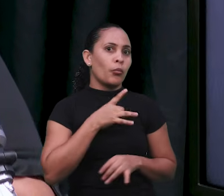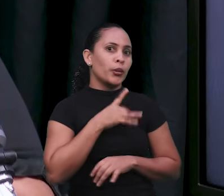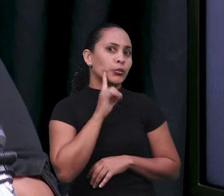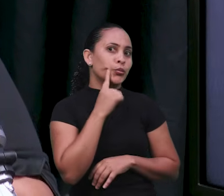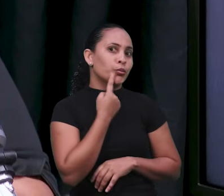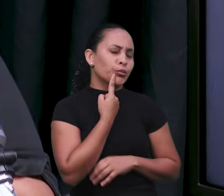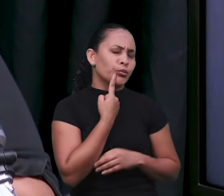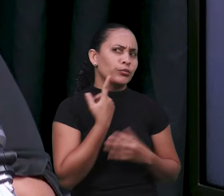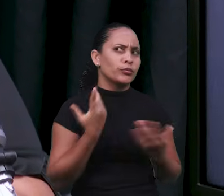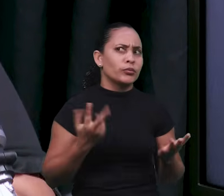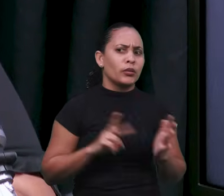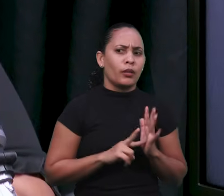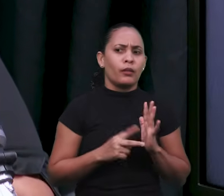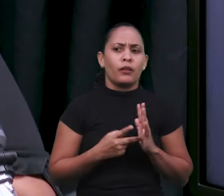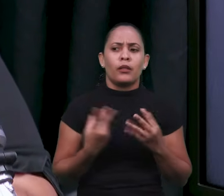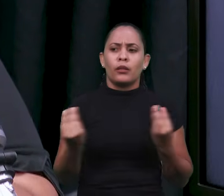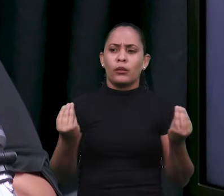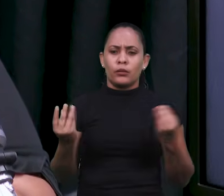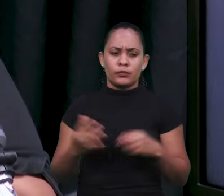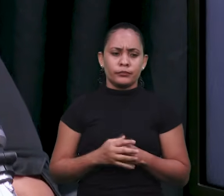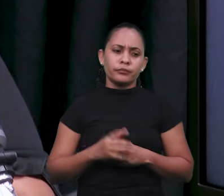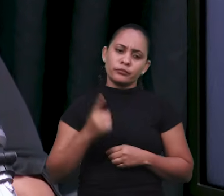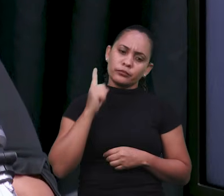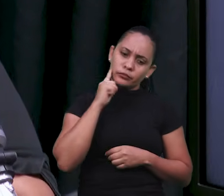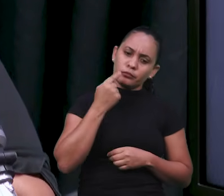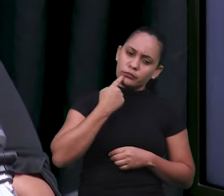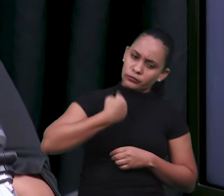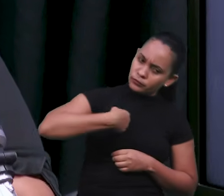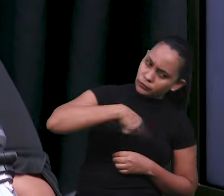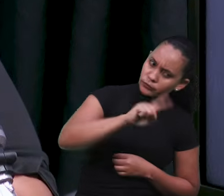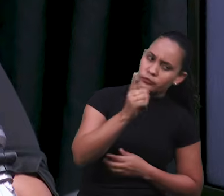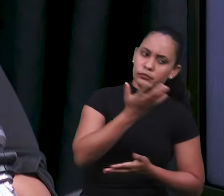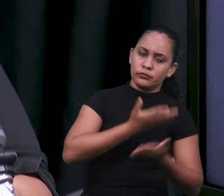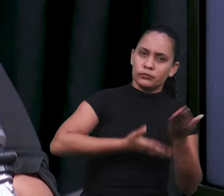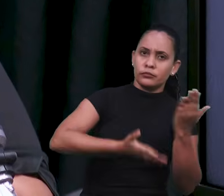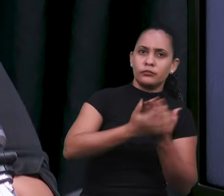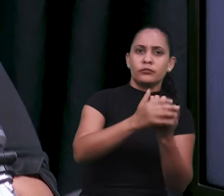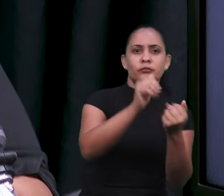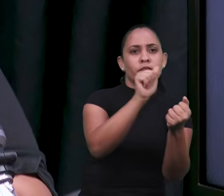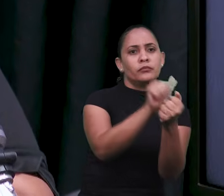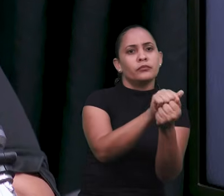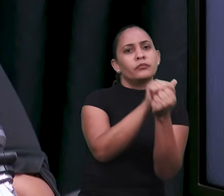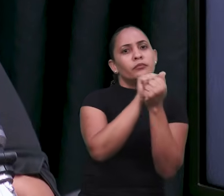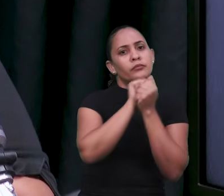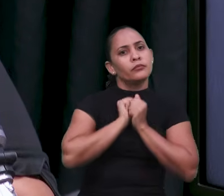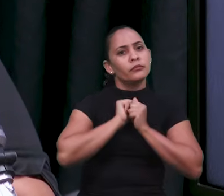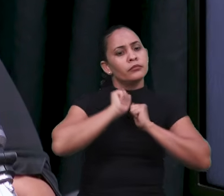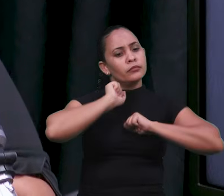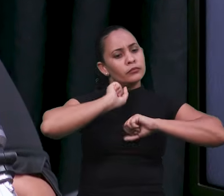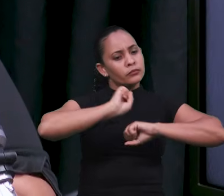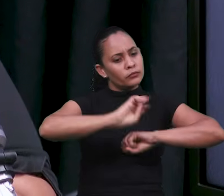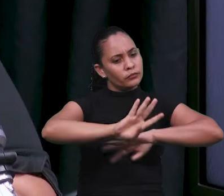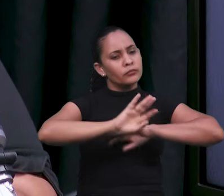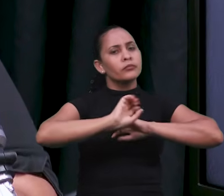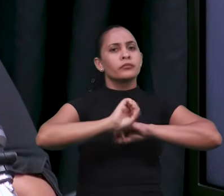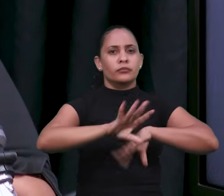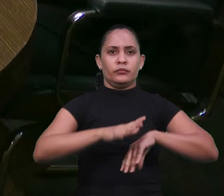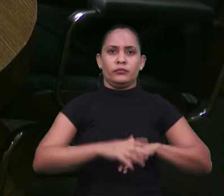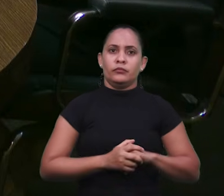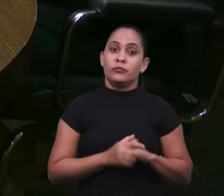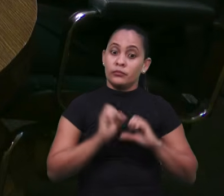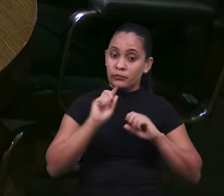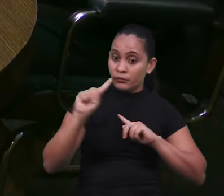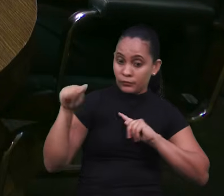faz sentido. Os surdos, eles vão acolher os irmãos, podem ter certeza, eles vão ensinar. e vão